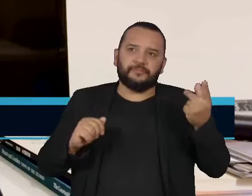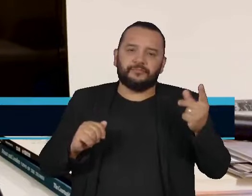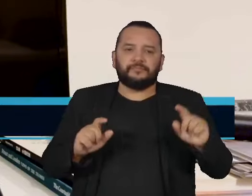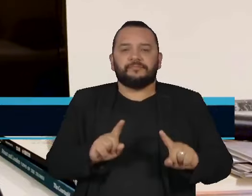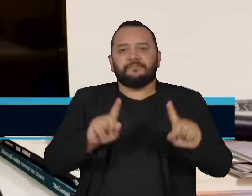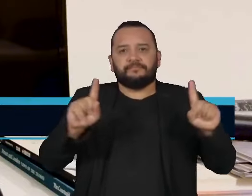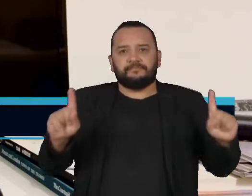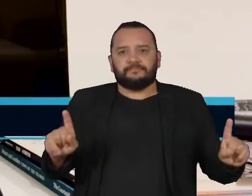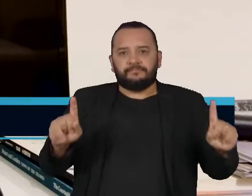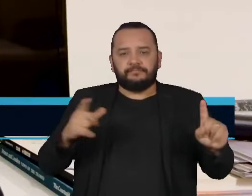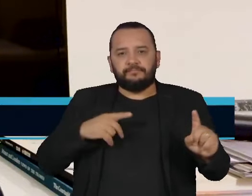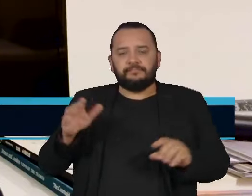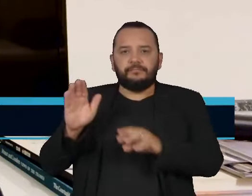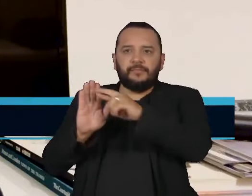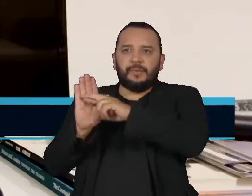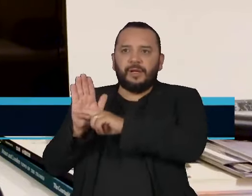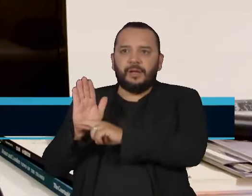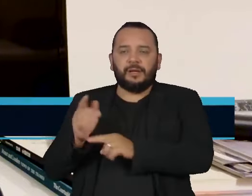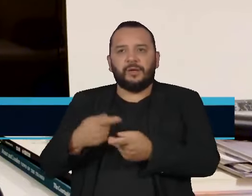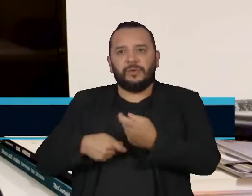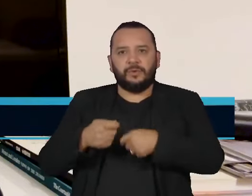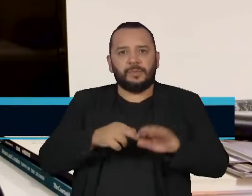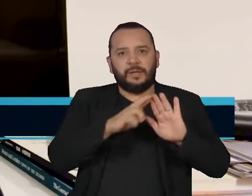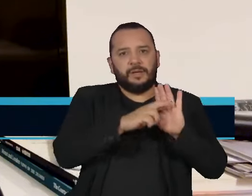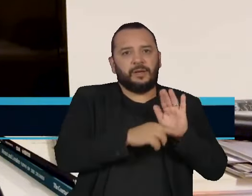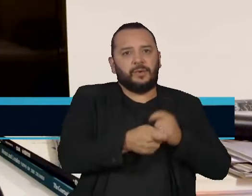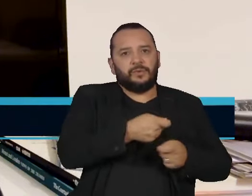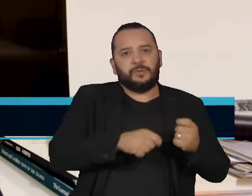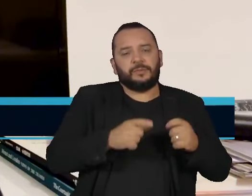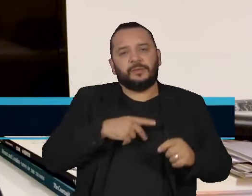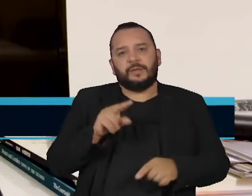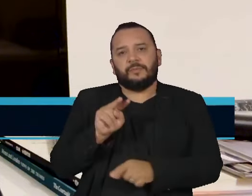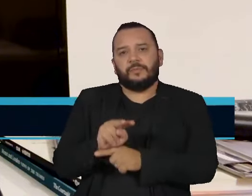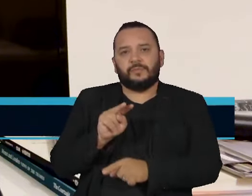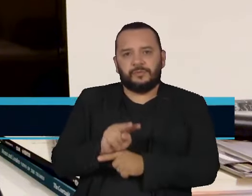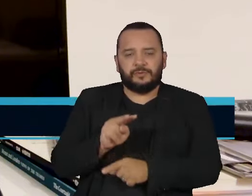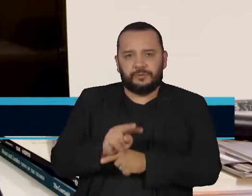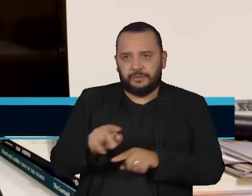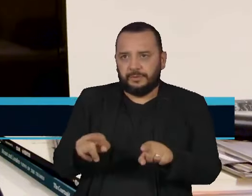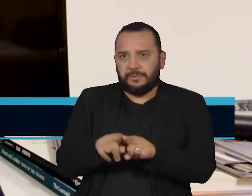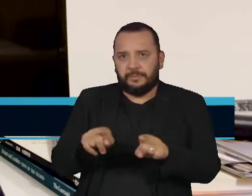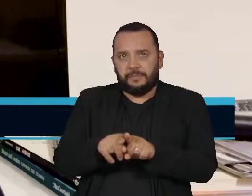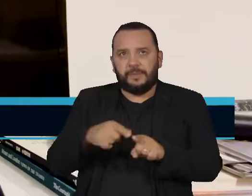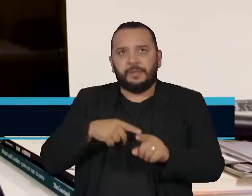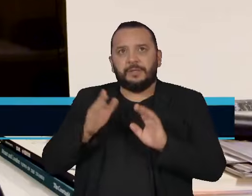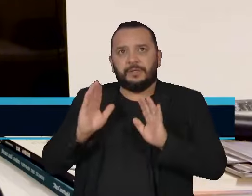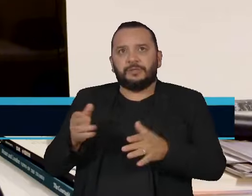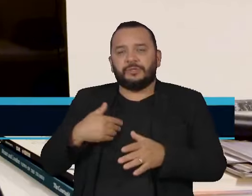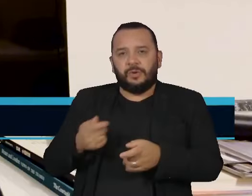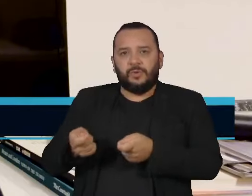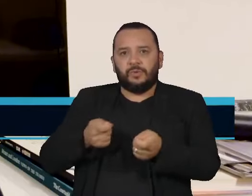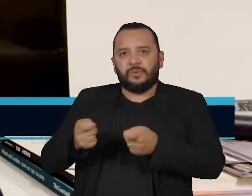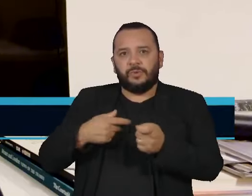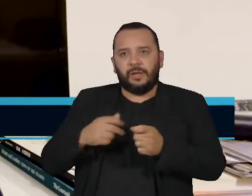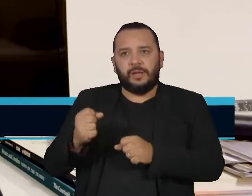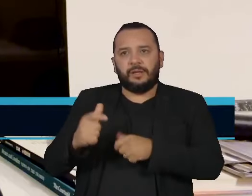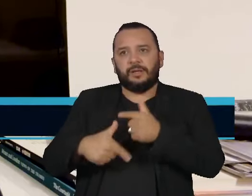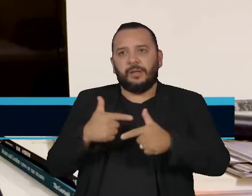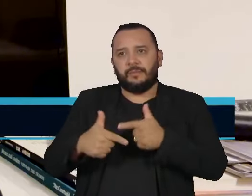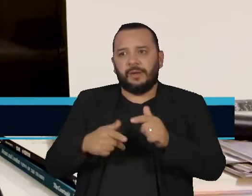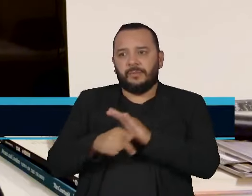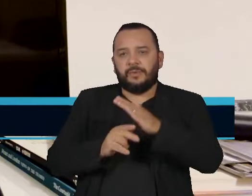várias políticas econômicas, como o protecionismo e a restrição à mão de obra imigrante. Mas eles se